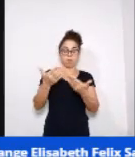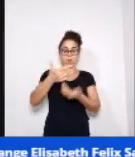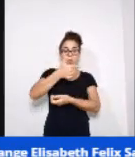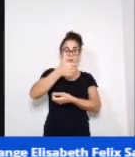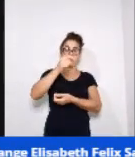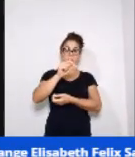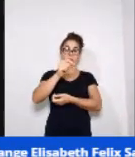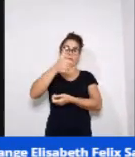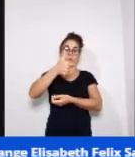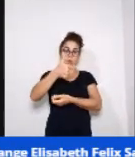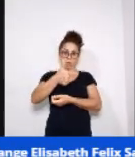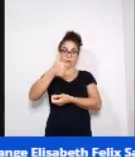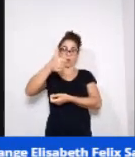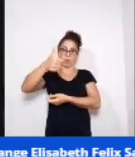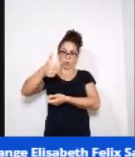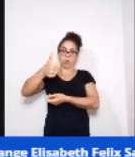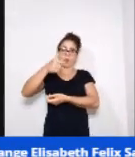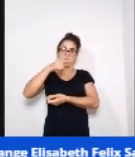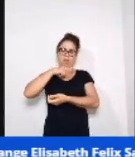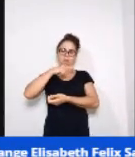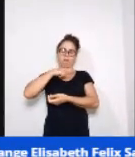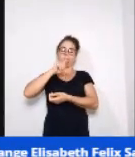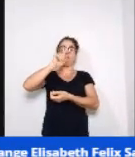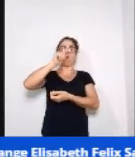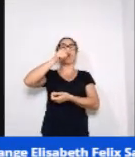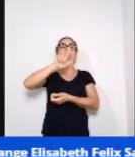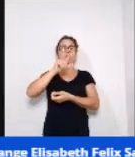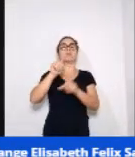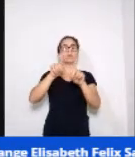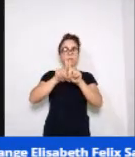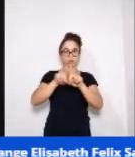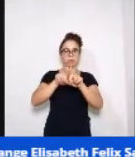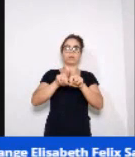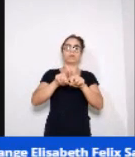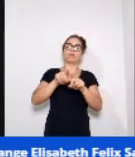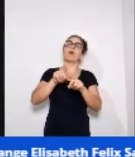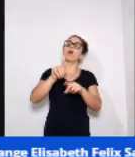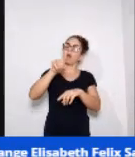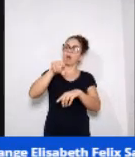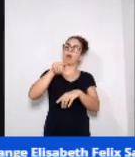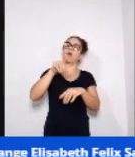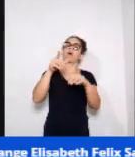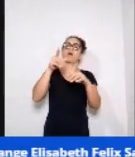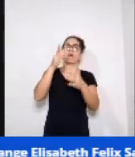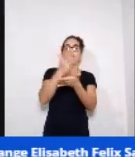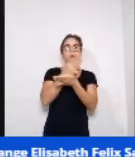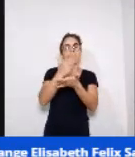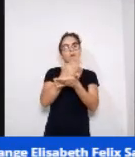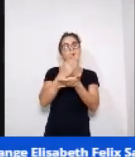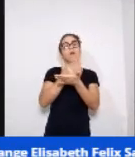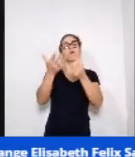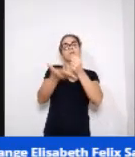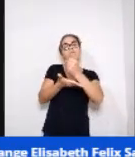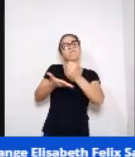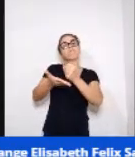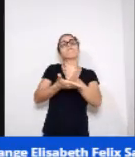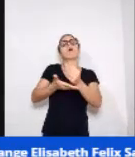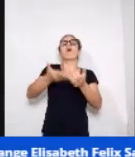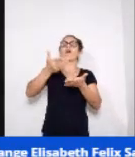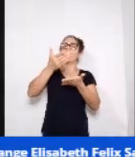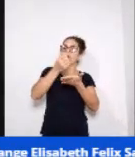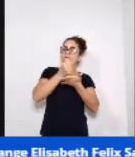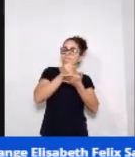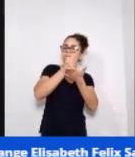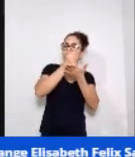uma outra, né? Uma outra capa, que é o nosso caderno básico, que ele veio unicamente propiciar e dar